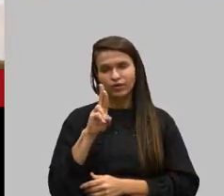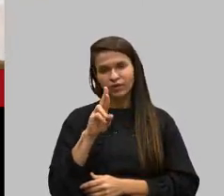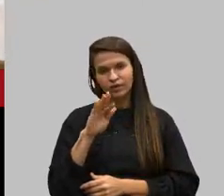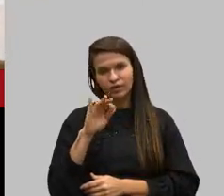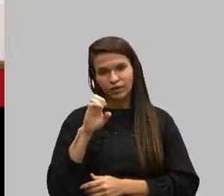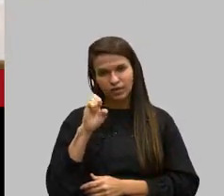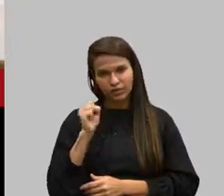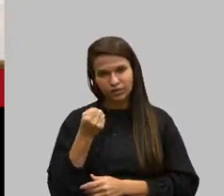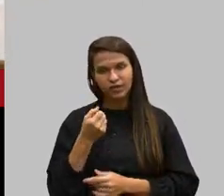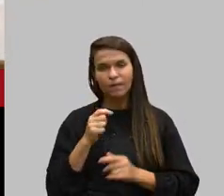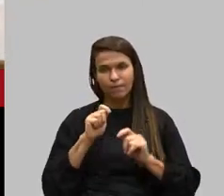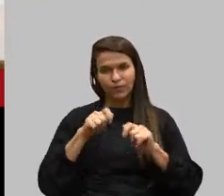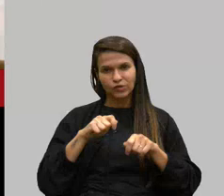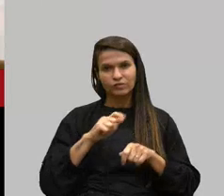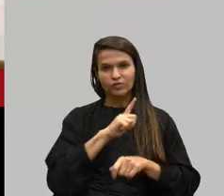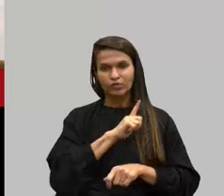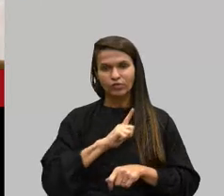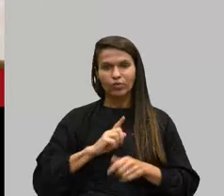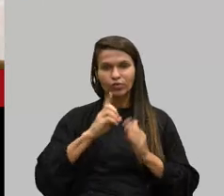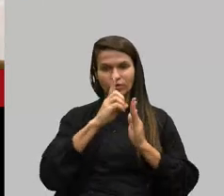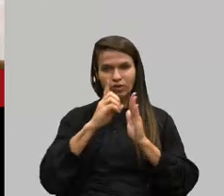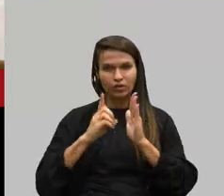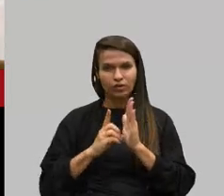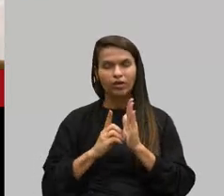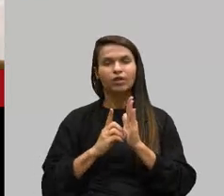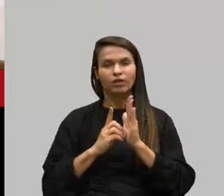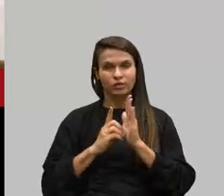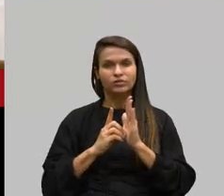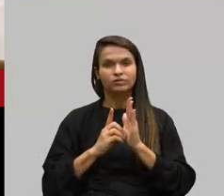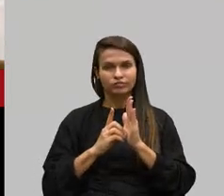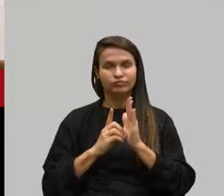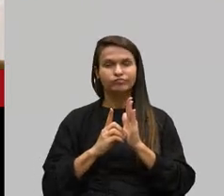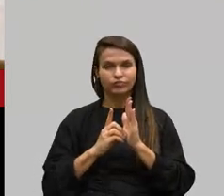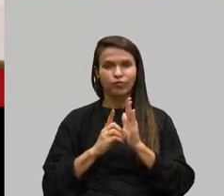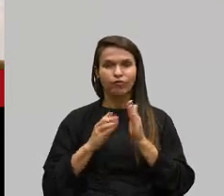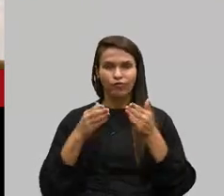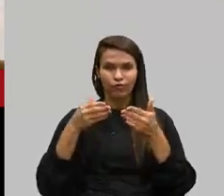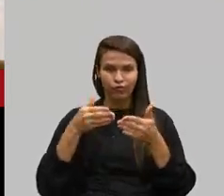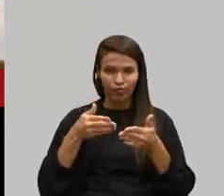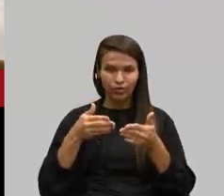governador com decreto Dê essa tribuição para a Casa